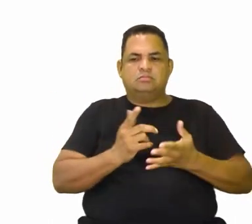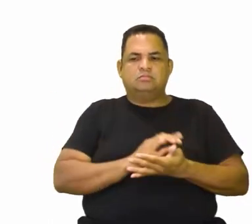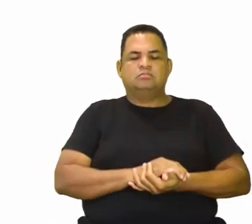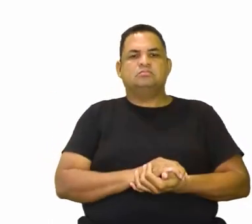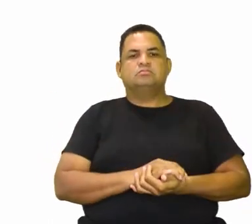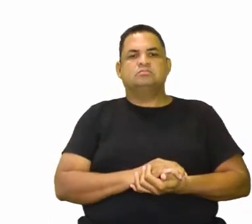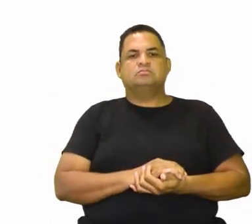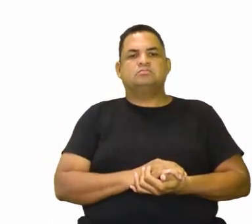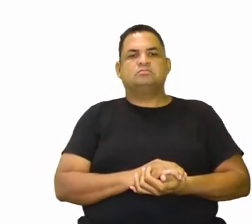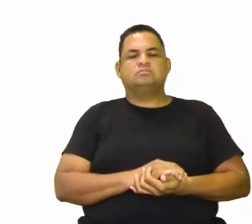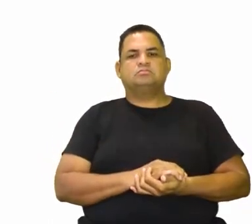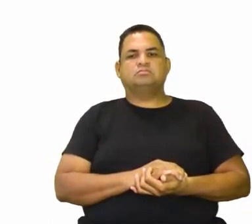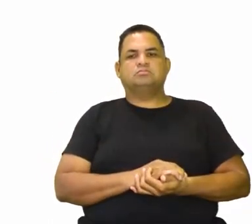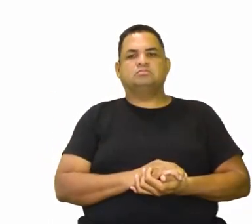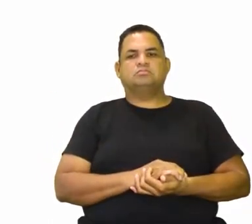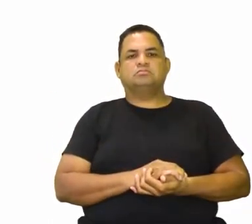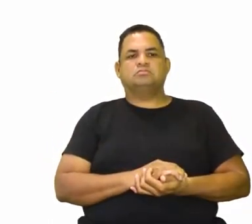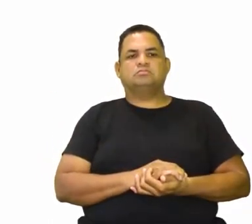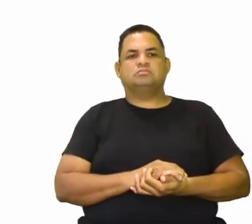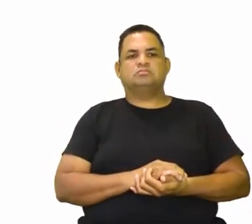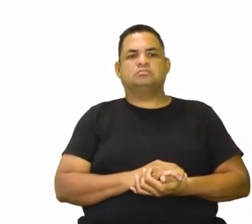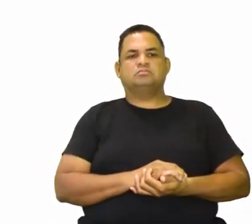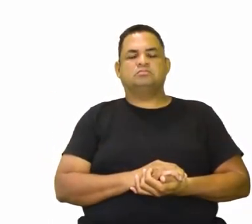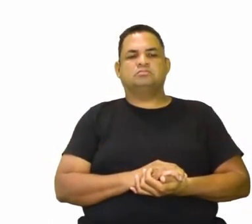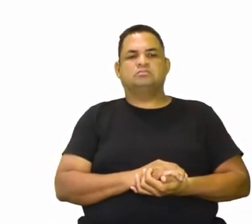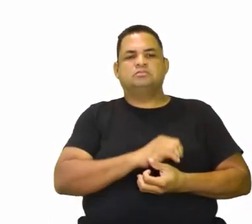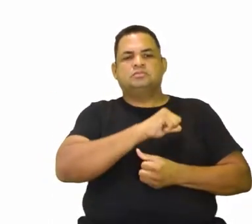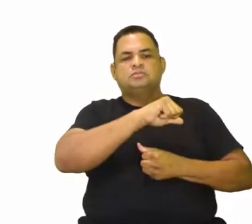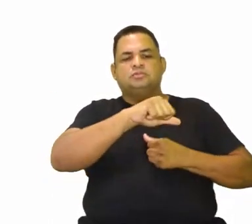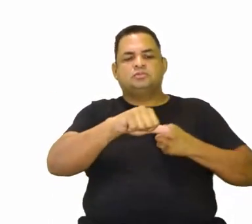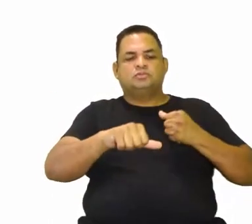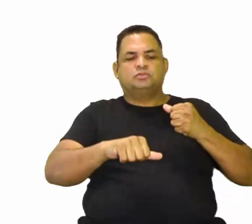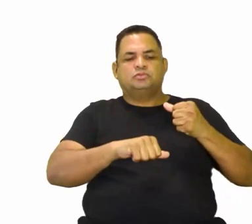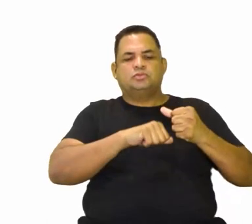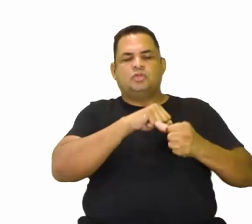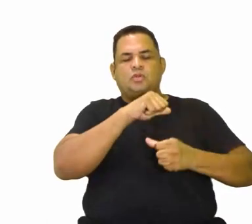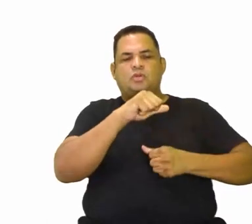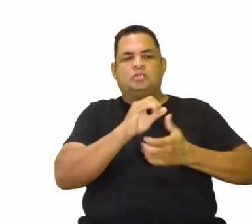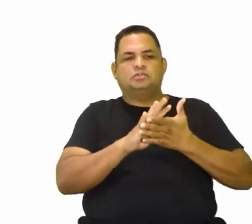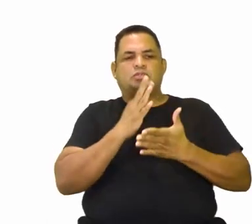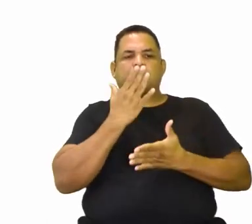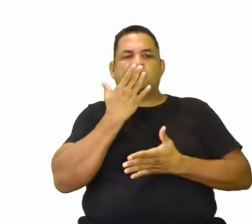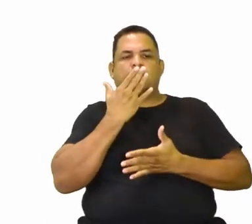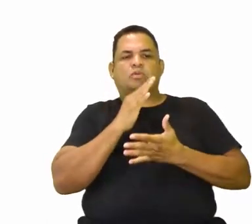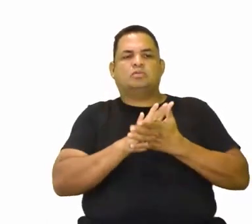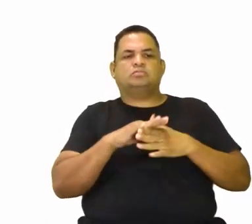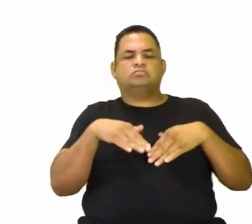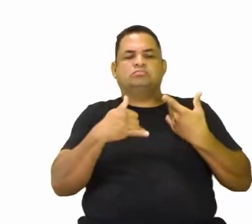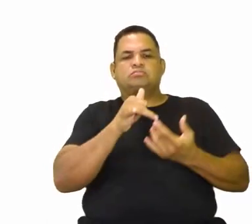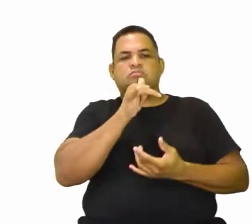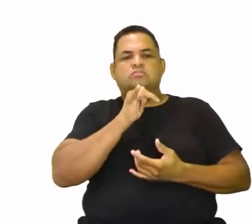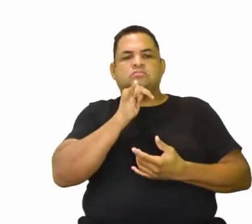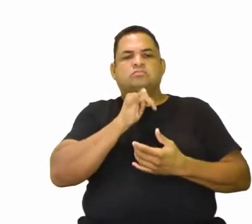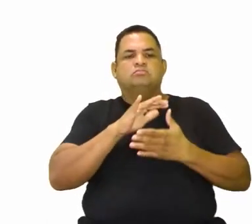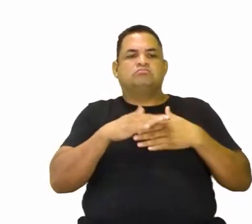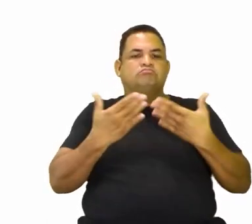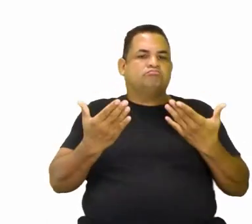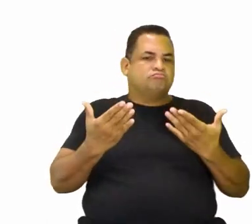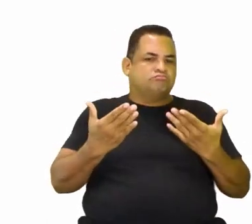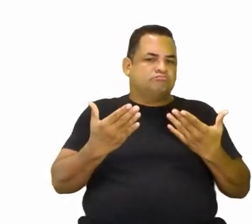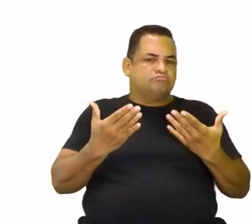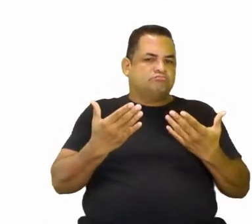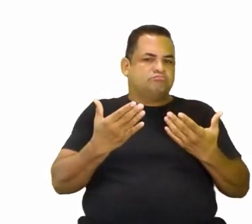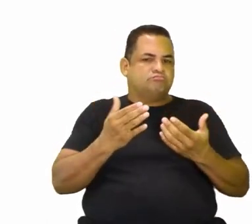ligados. Vamos lá, outra evidência, mudança de cor. Aqui a gente tem exemplo, quando, por